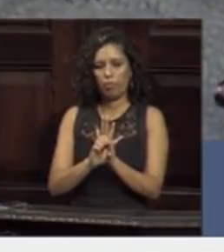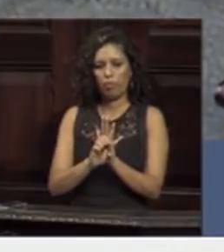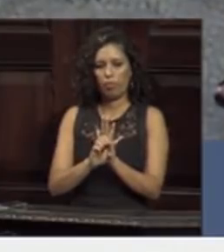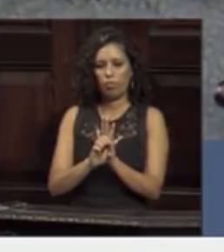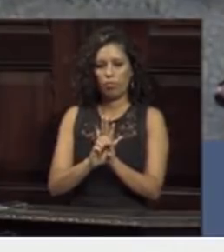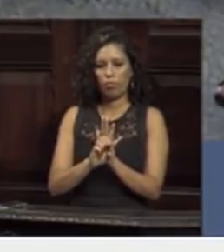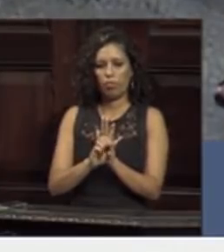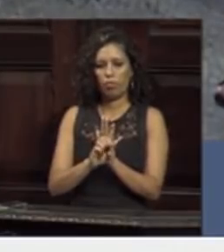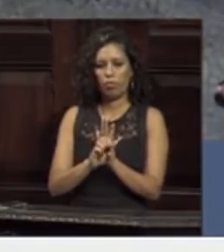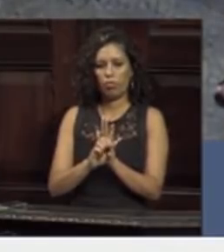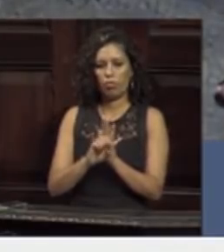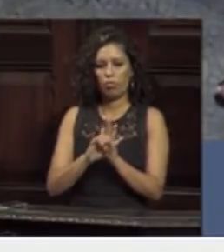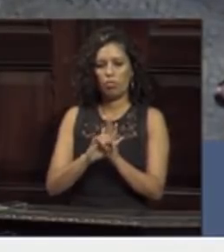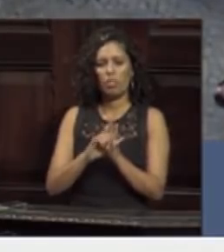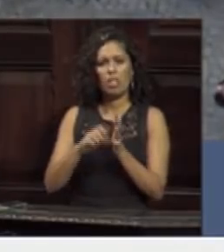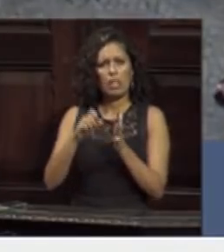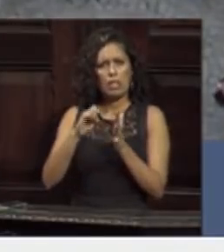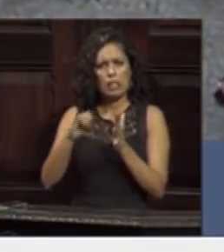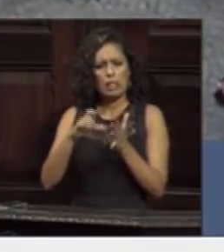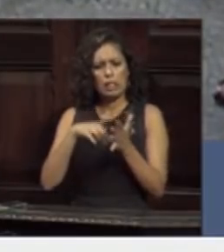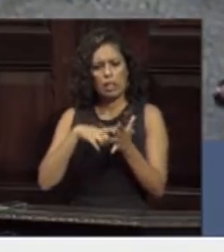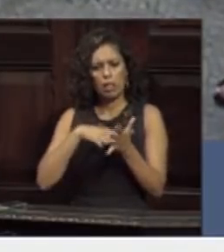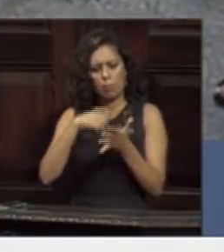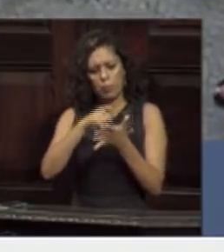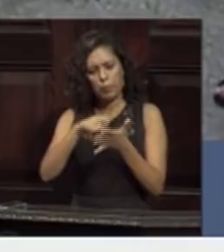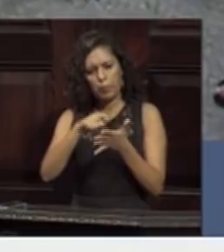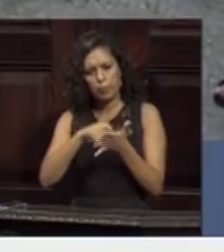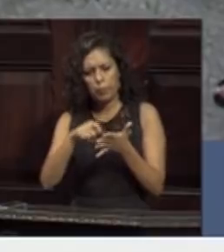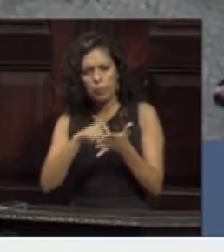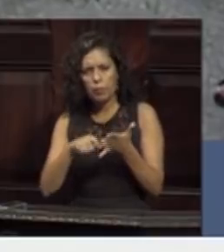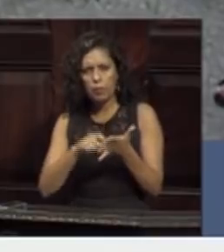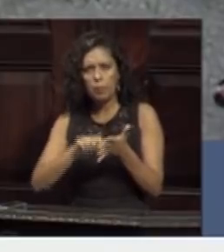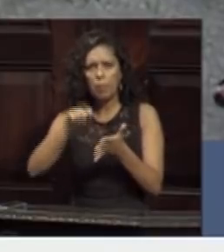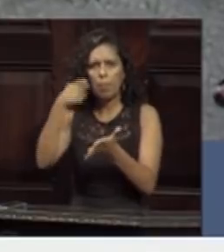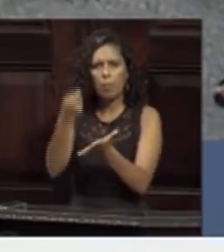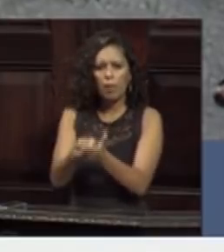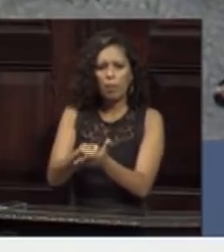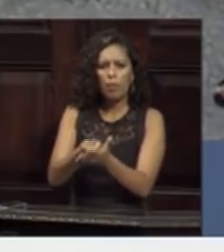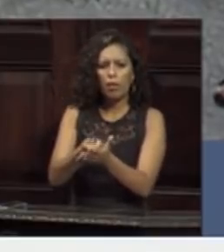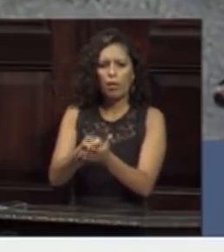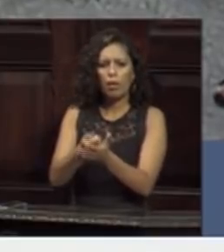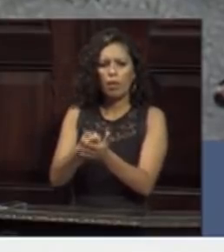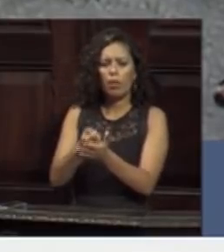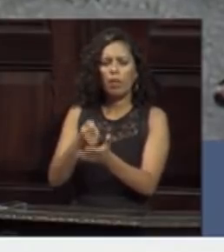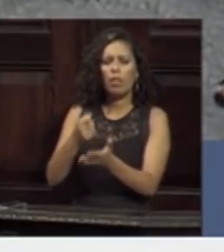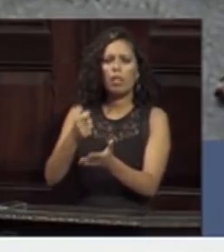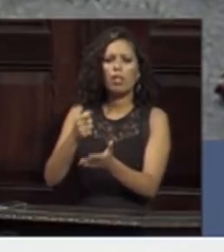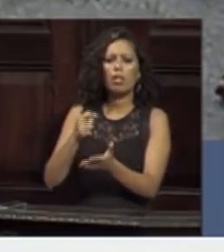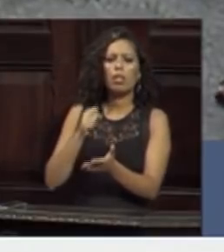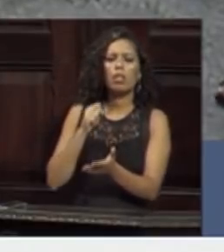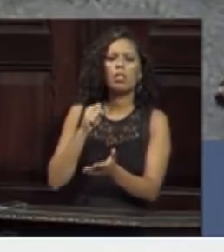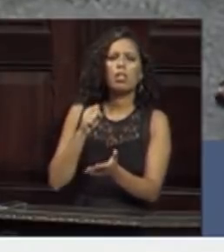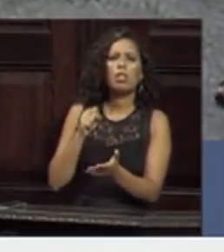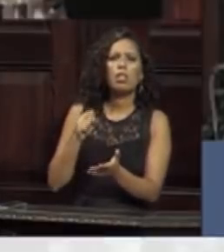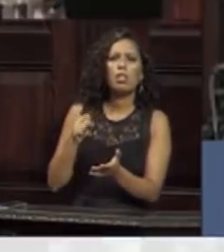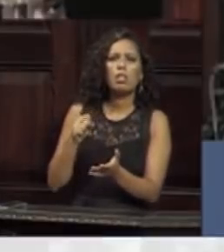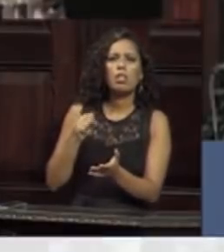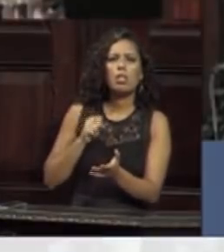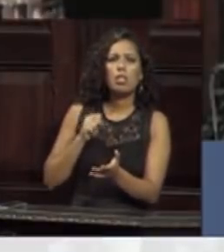assinatura do contrato ao pagamento dos servidores, incluindo aí o 13º, eu voto com o